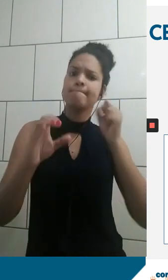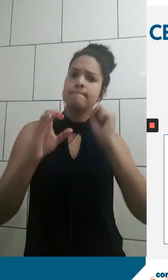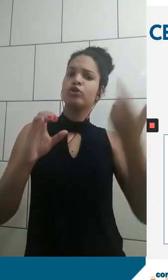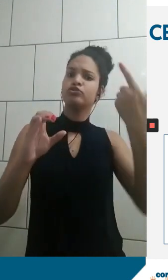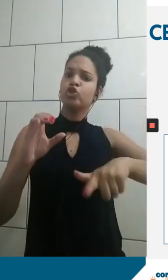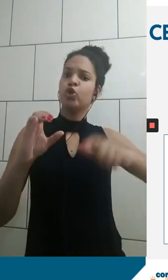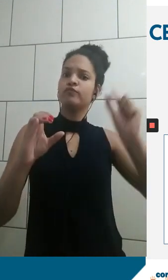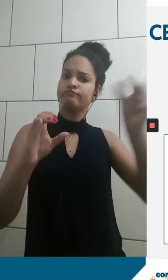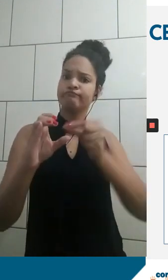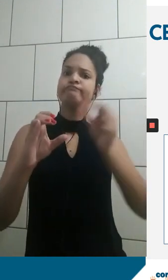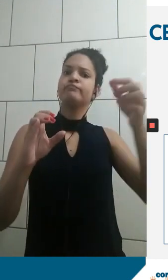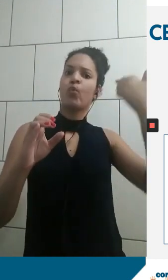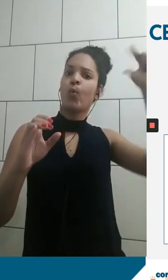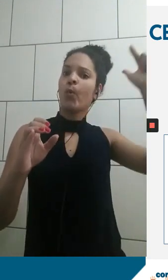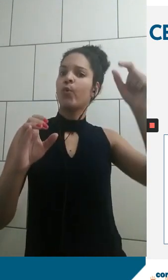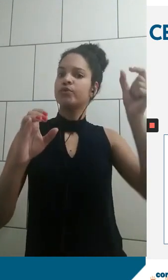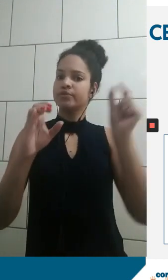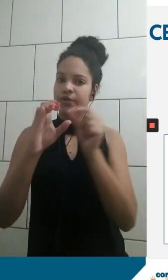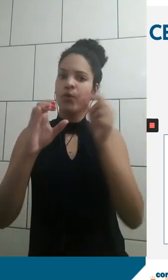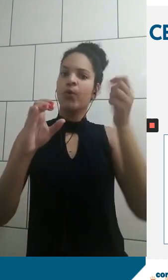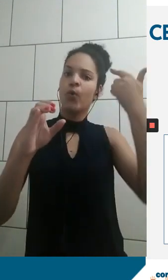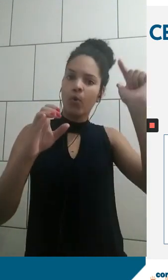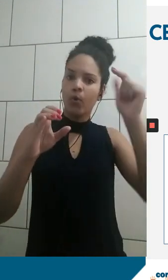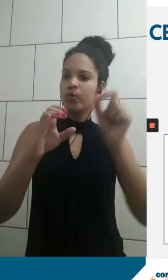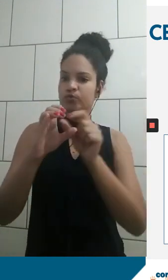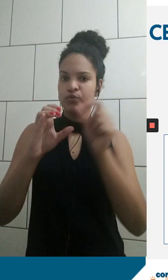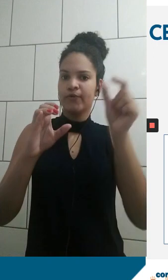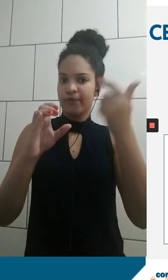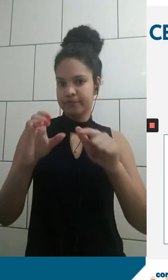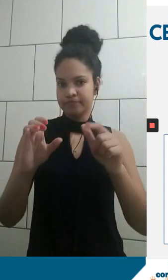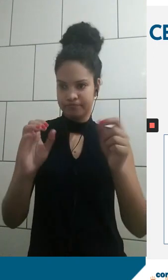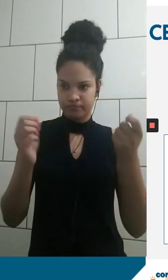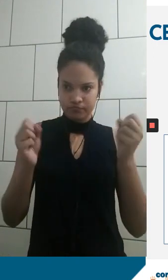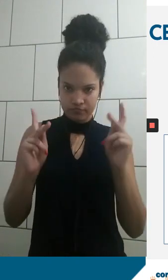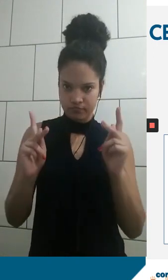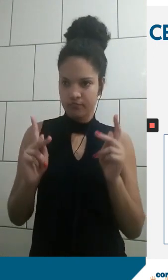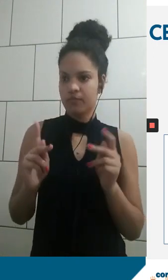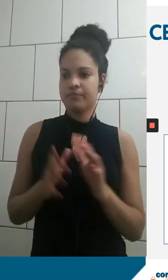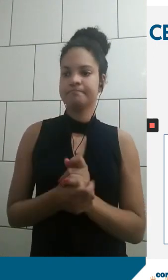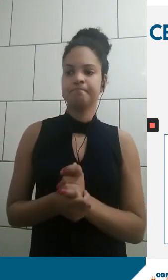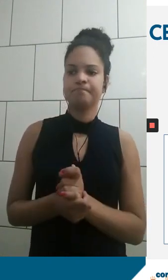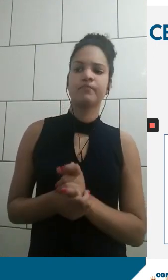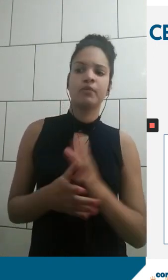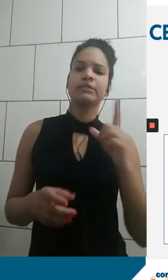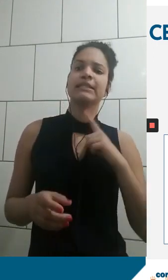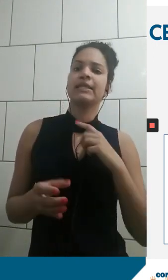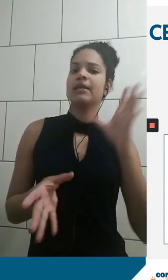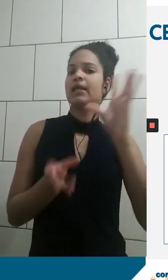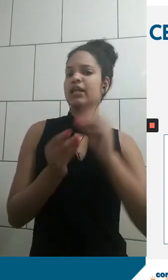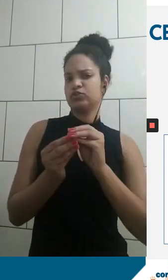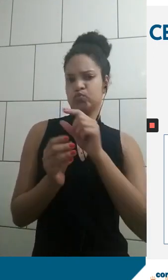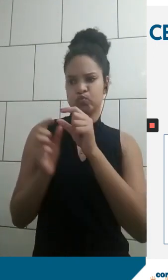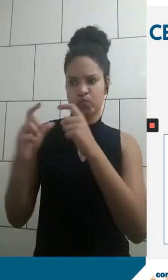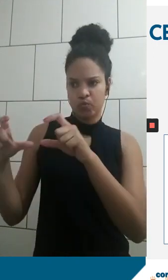mais substrato, forma-se o complexo enzima-substrato, e a enzima fica livre com a geração de